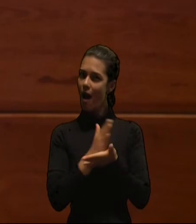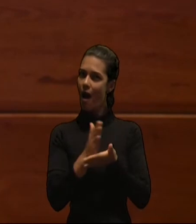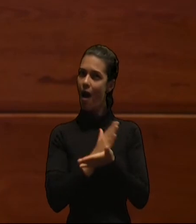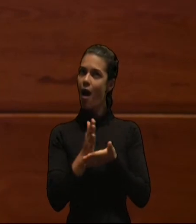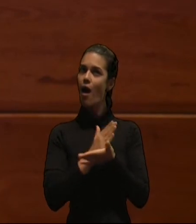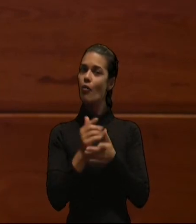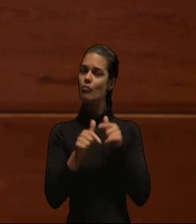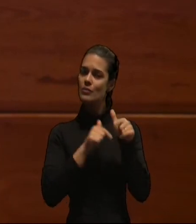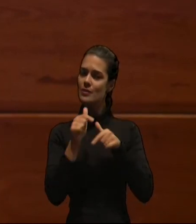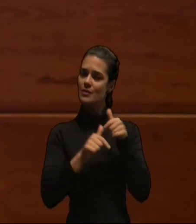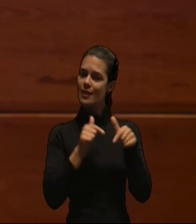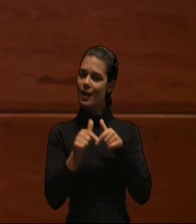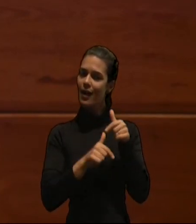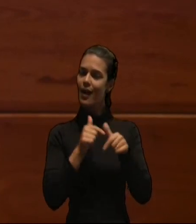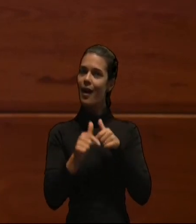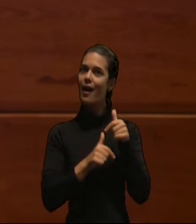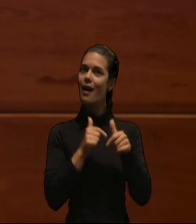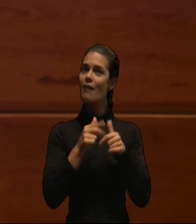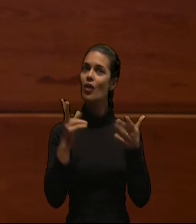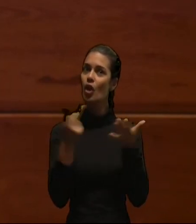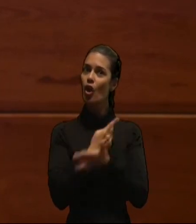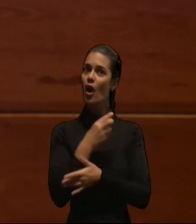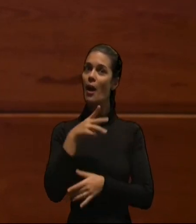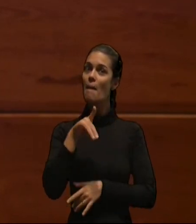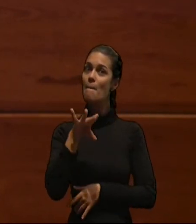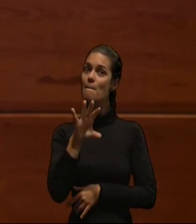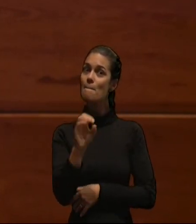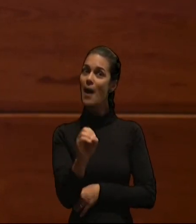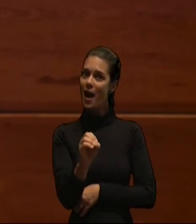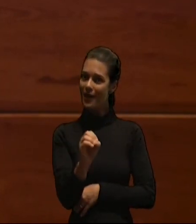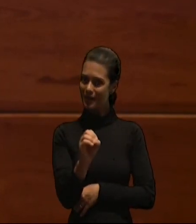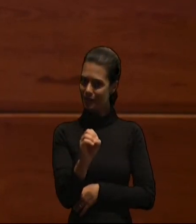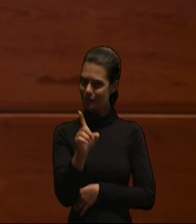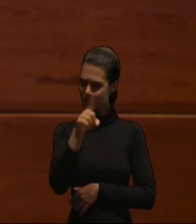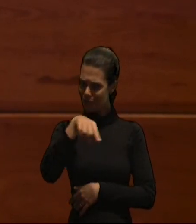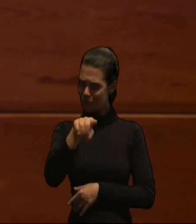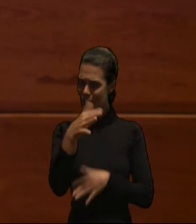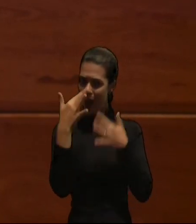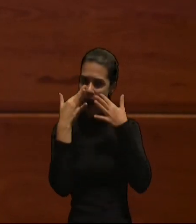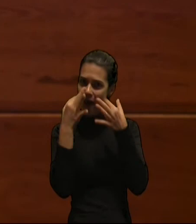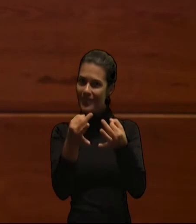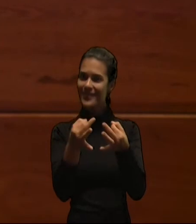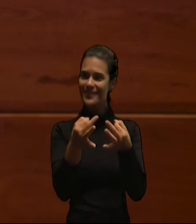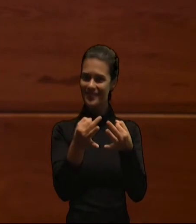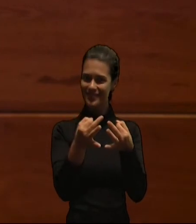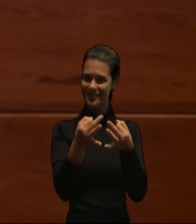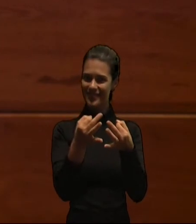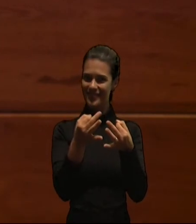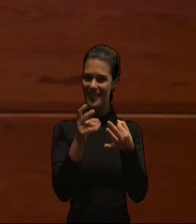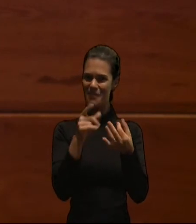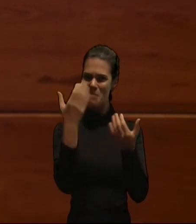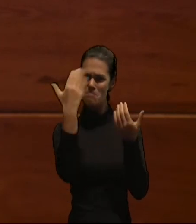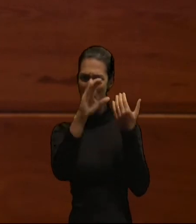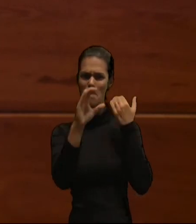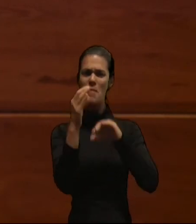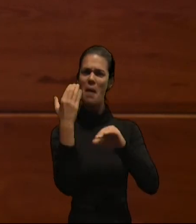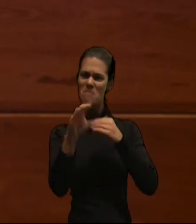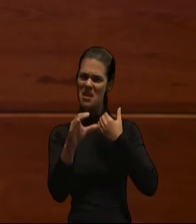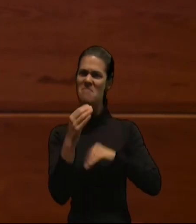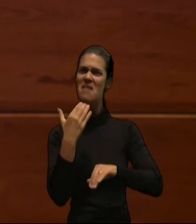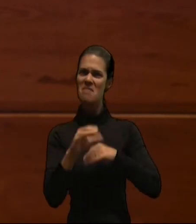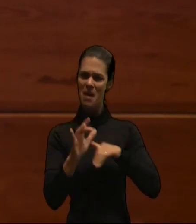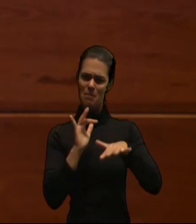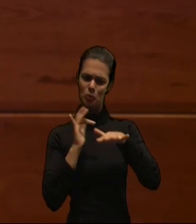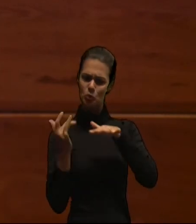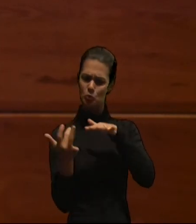também, realizando no mês de maio para as famílias da igreja. Fiquem atentos, nós estaremos divulgando, colocando em nossas